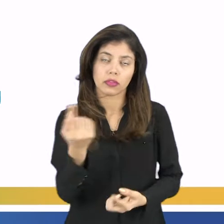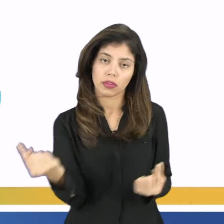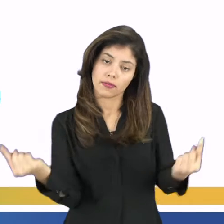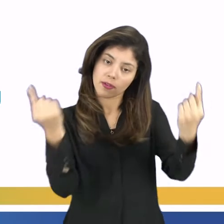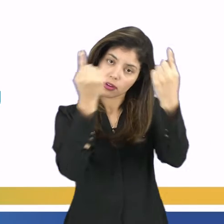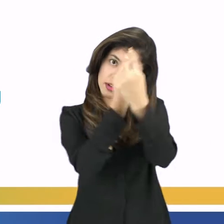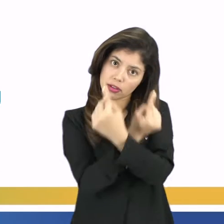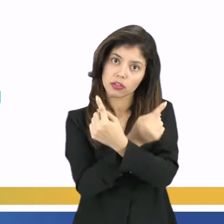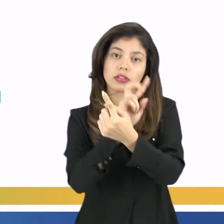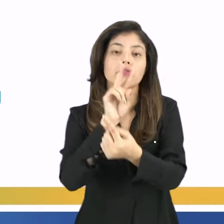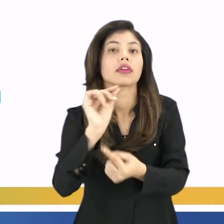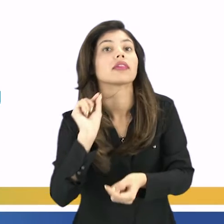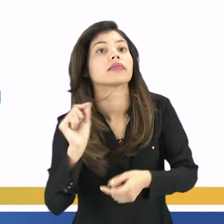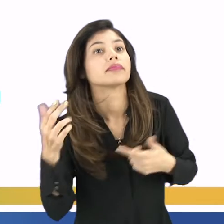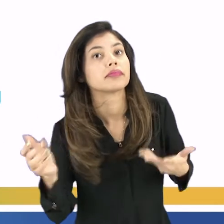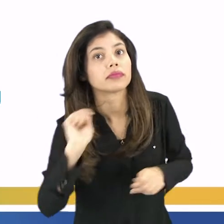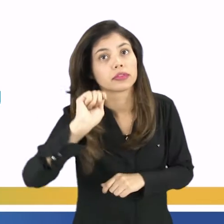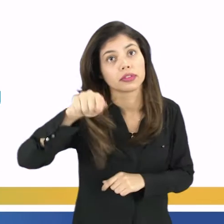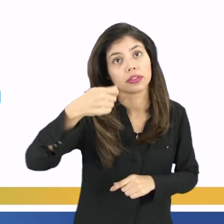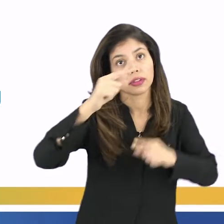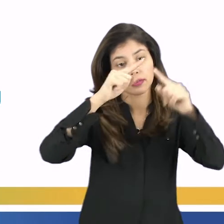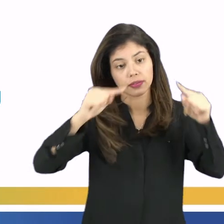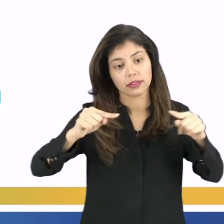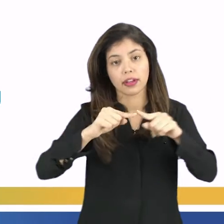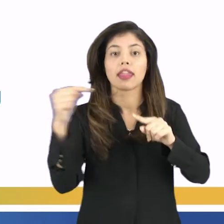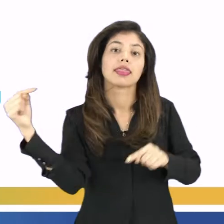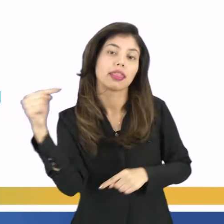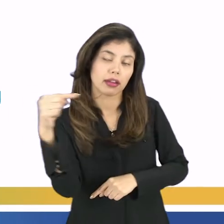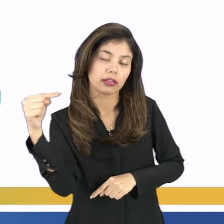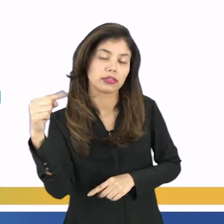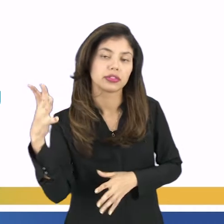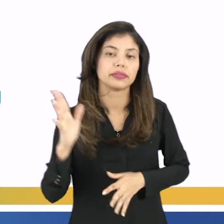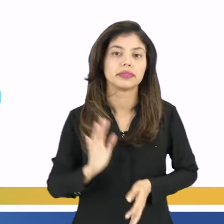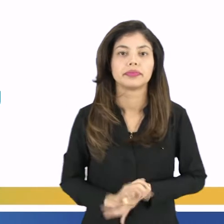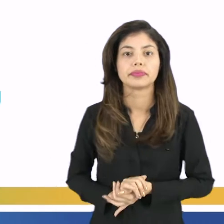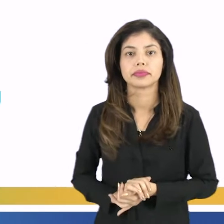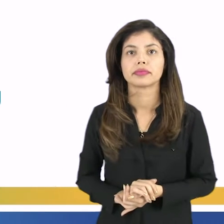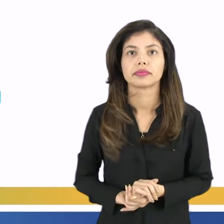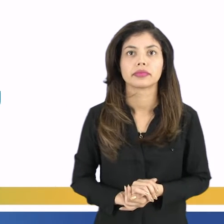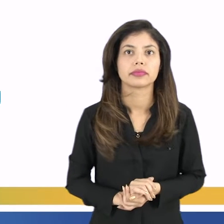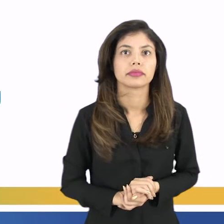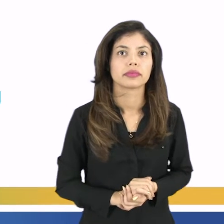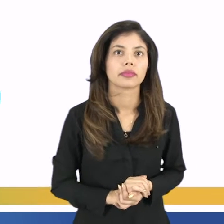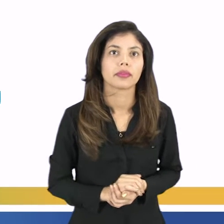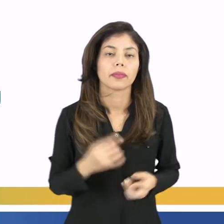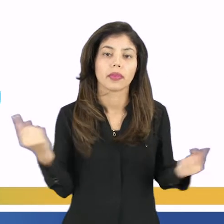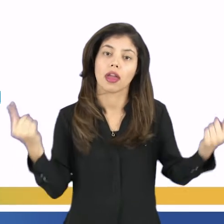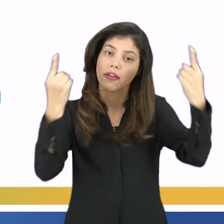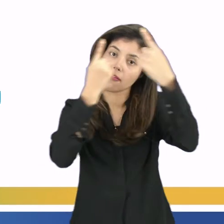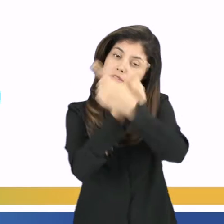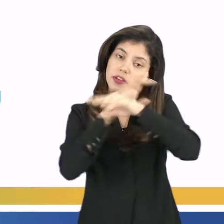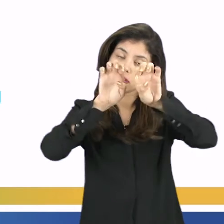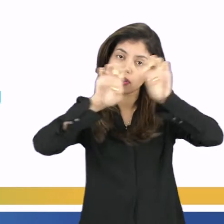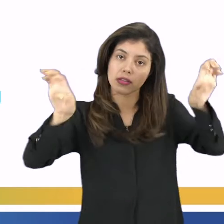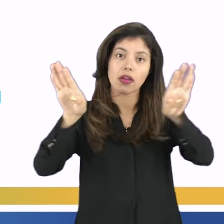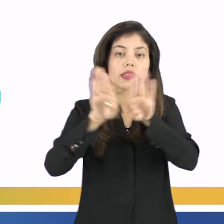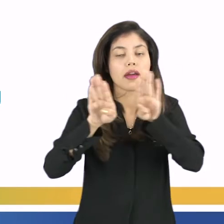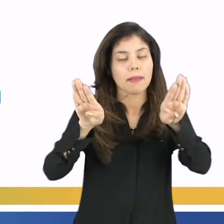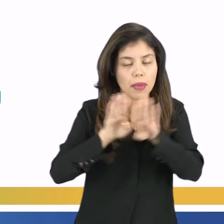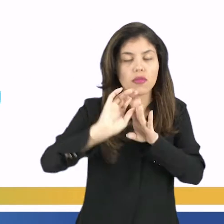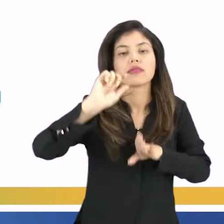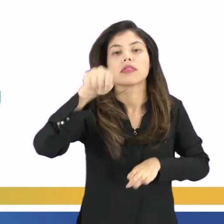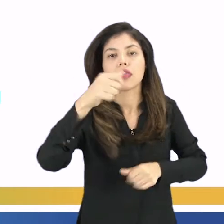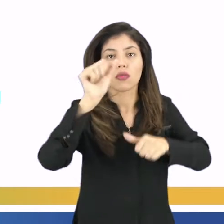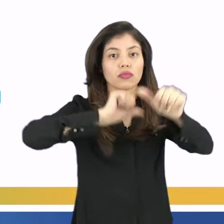primeira equação, olha o que acontece com o sinal do delta, ele torna-se negativo. Inverte-se a equação,